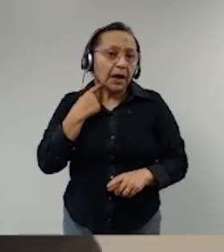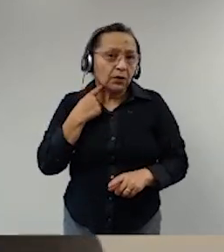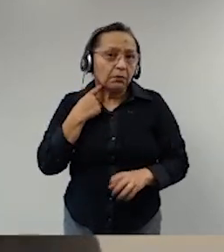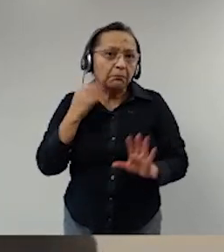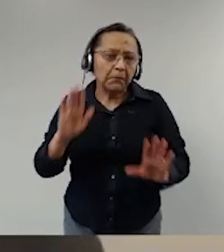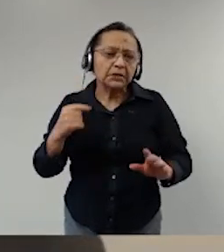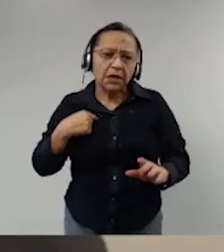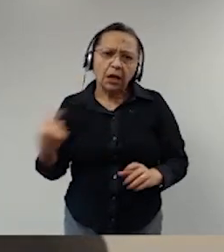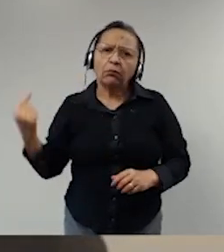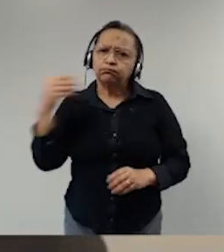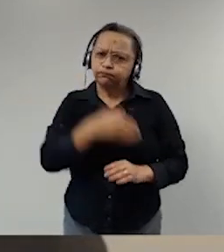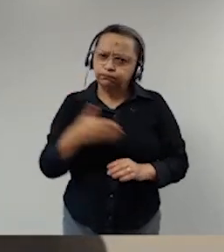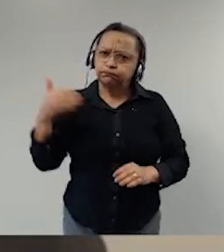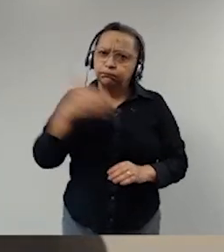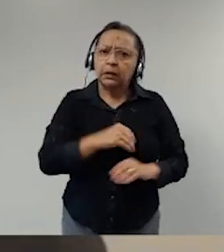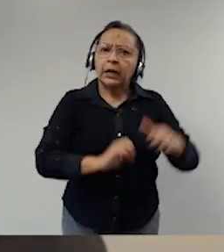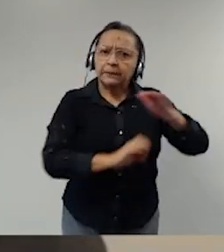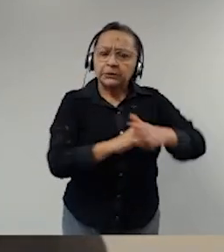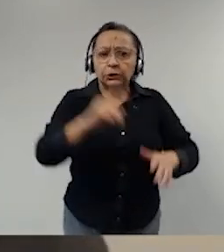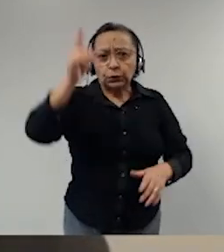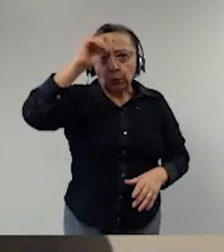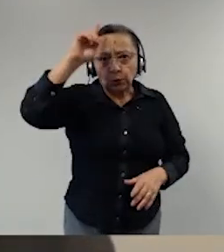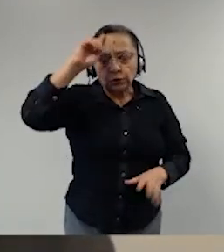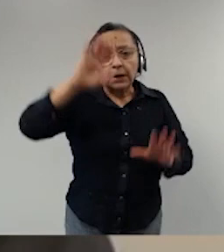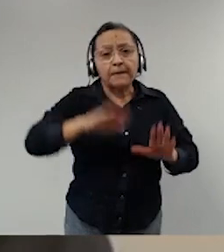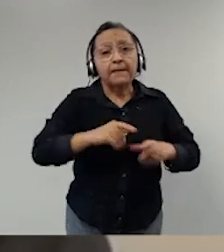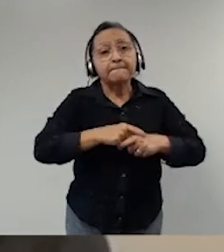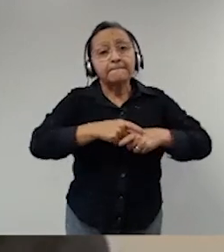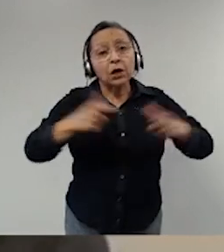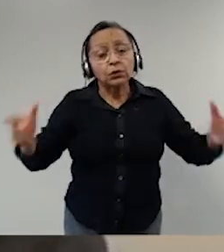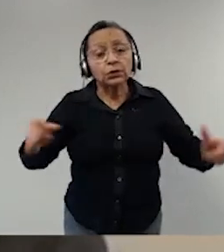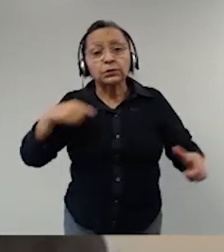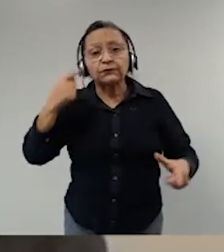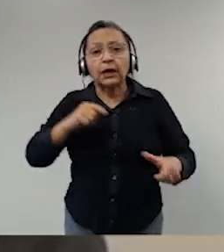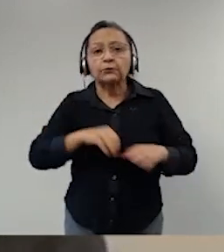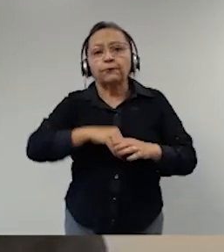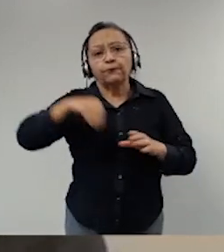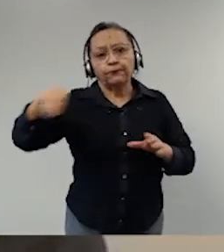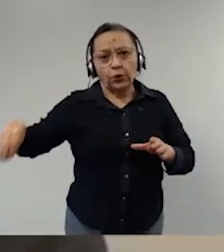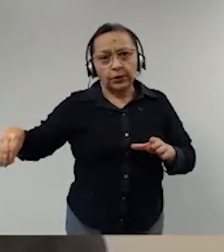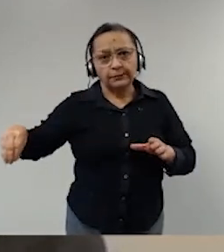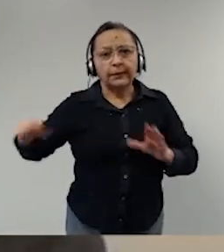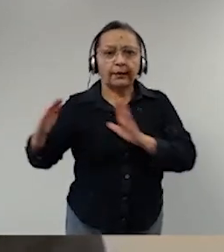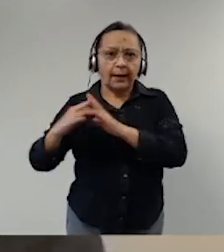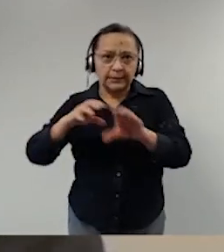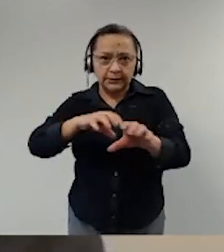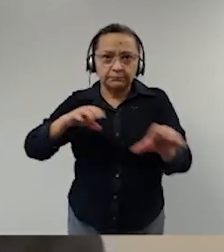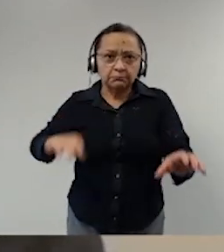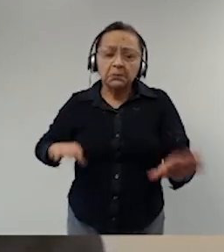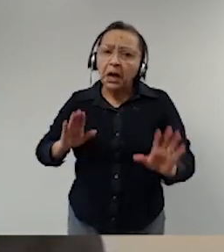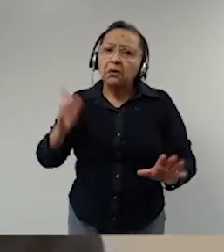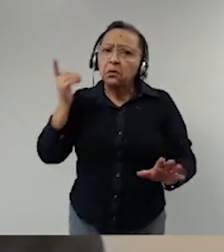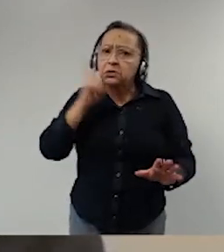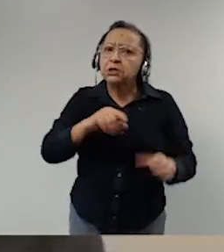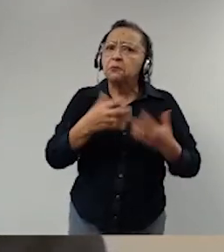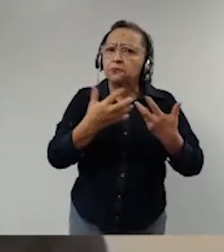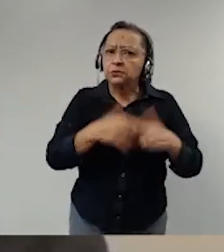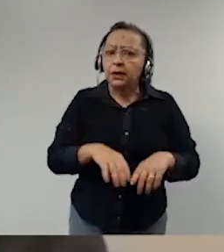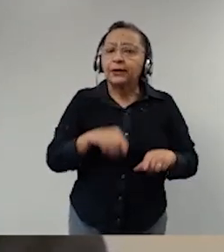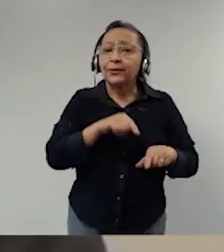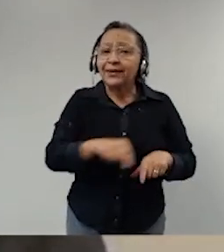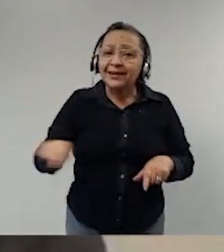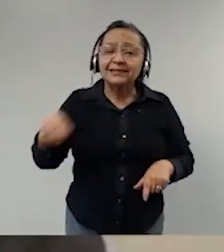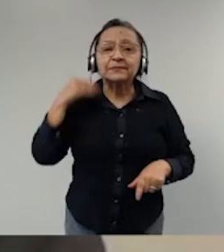mas a maior parte dos meus colaboradores ficaram fora, e conseguimos durante esse período funcionar. Isso foi muito, muito importante